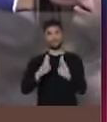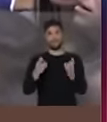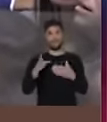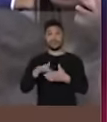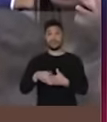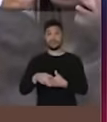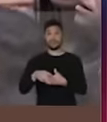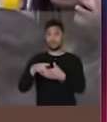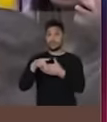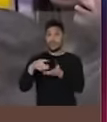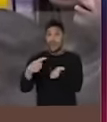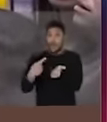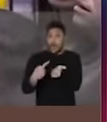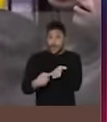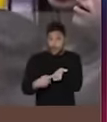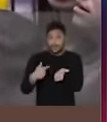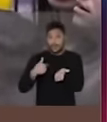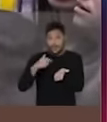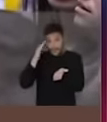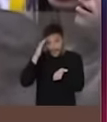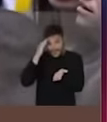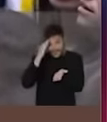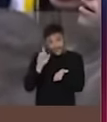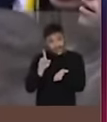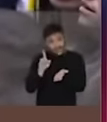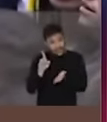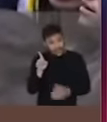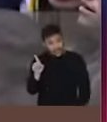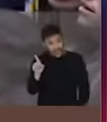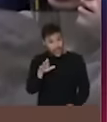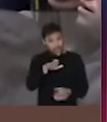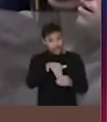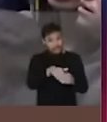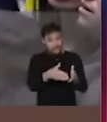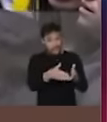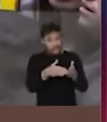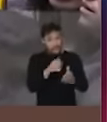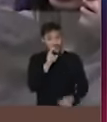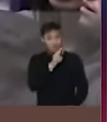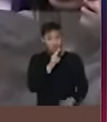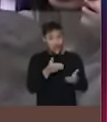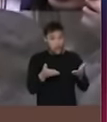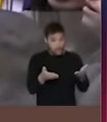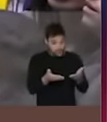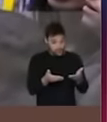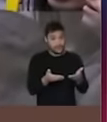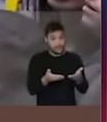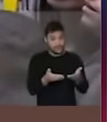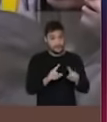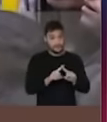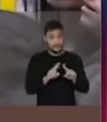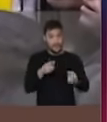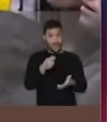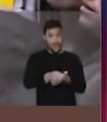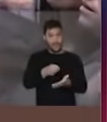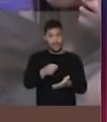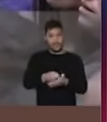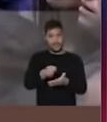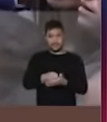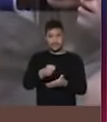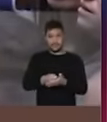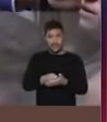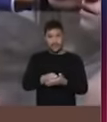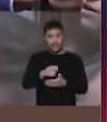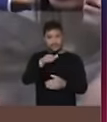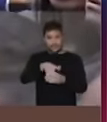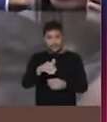arrecadação para compensar a desoneração da folha se mostrar ineficiente por decisão do congresso a